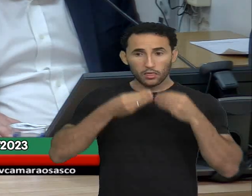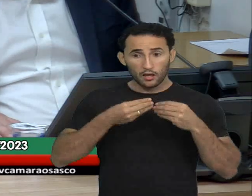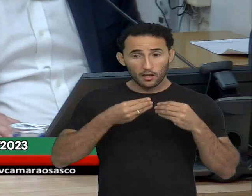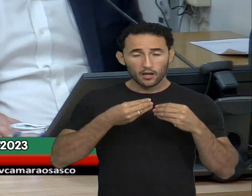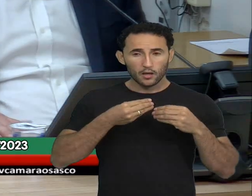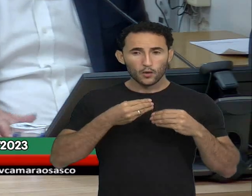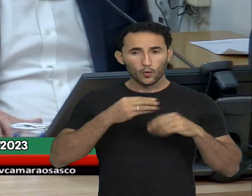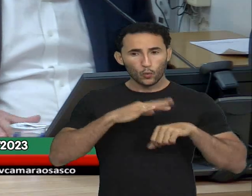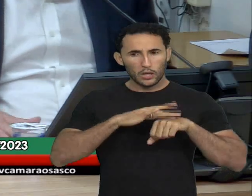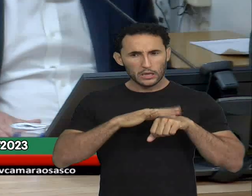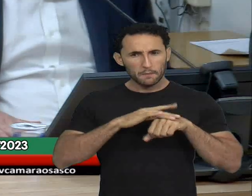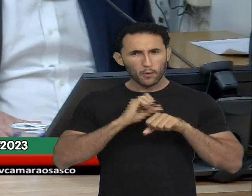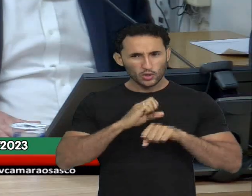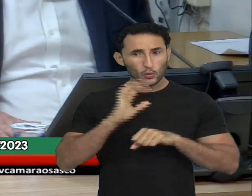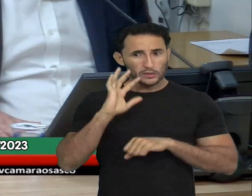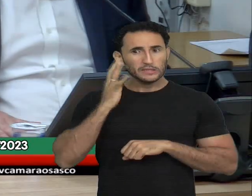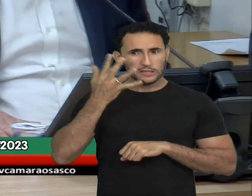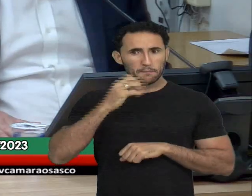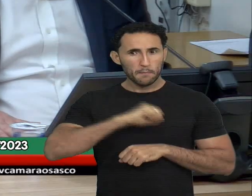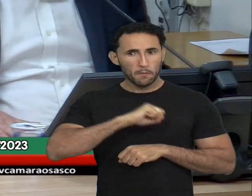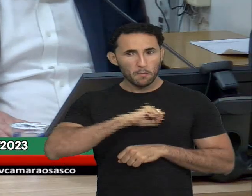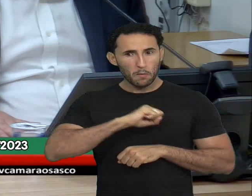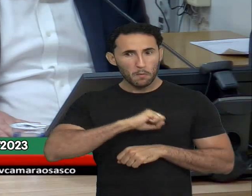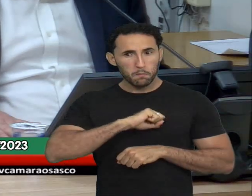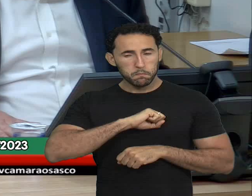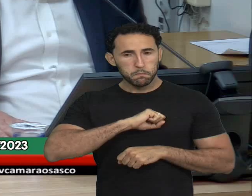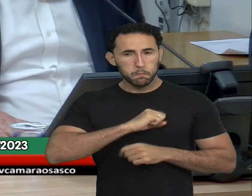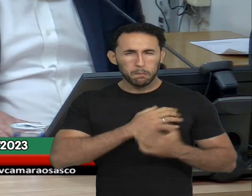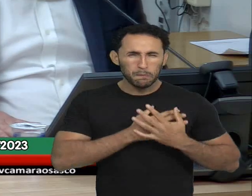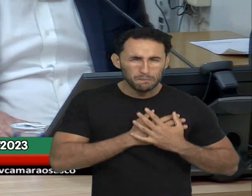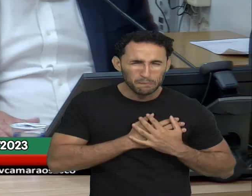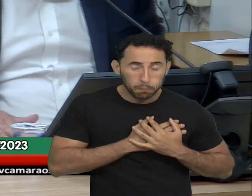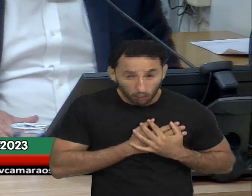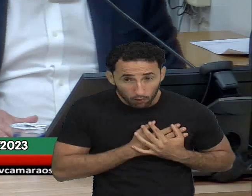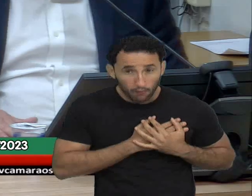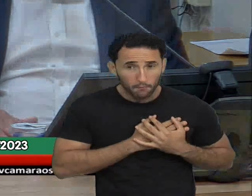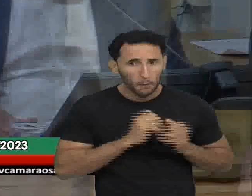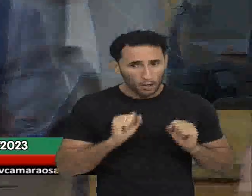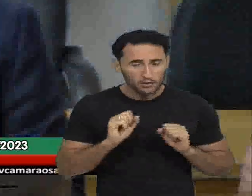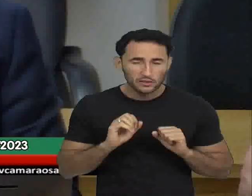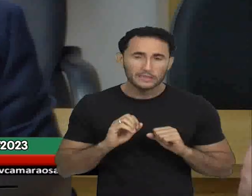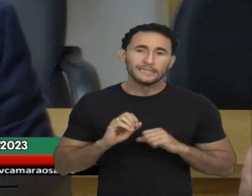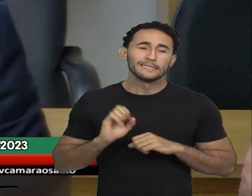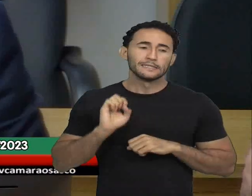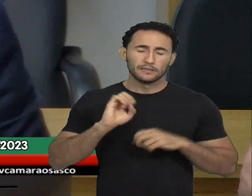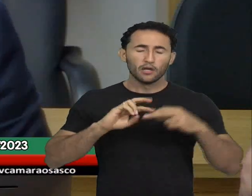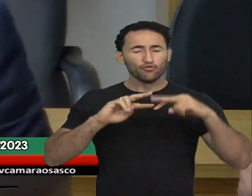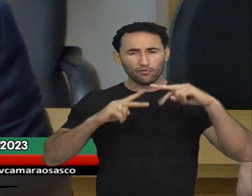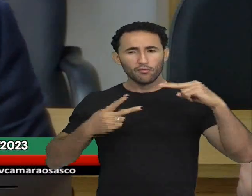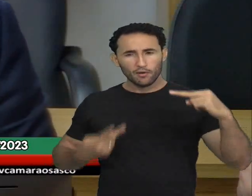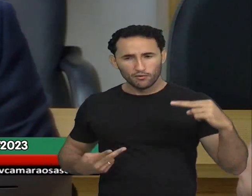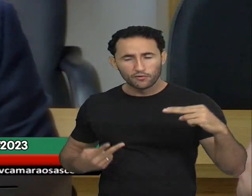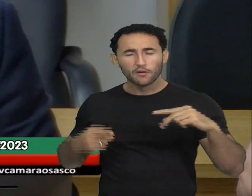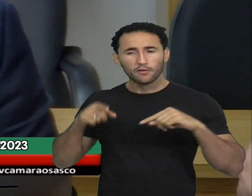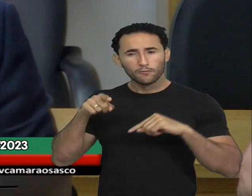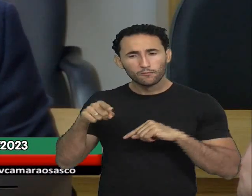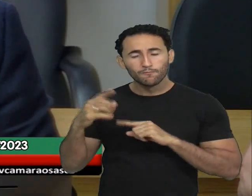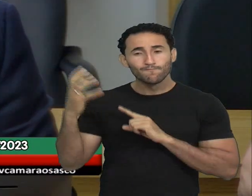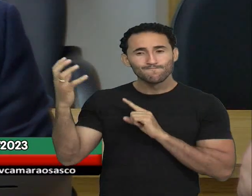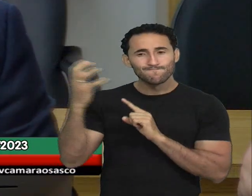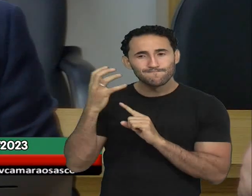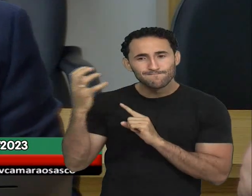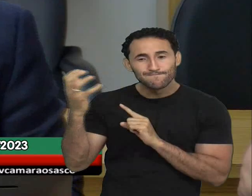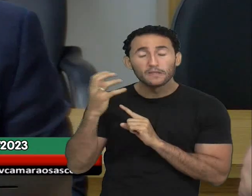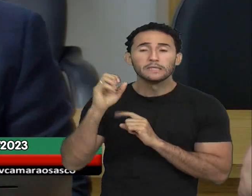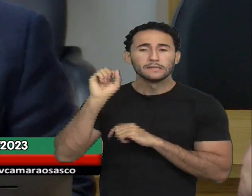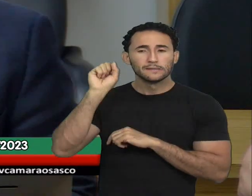infarto. É uma ótima pergunta, vereadora. A parte genética é um dos fatores mais agravantes que a